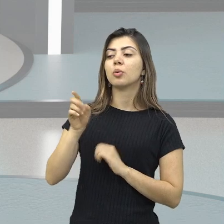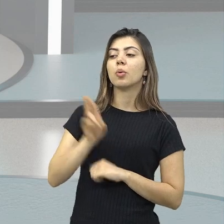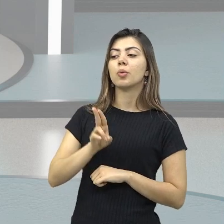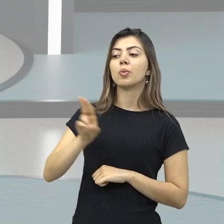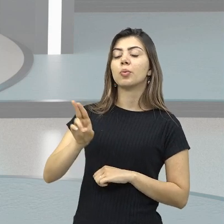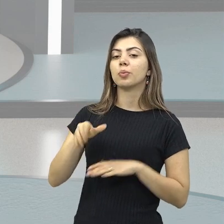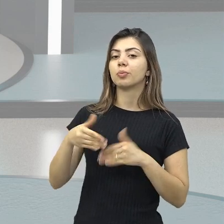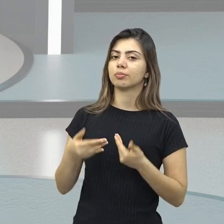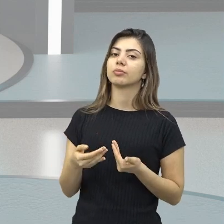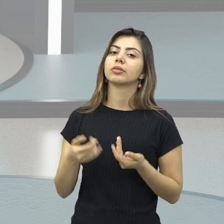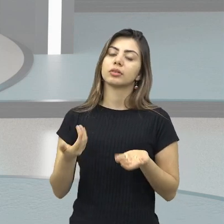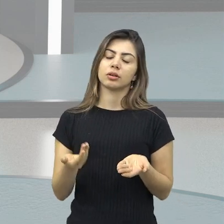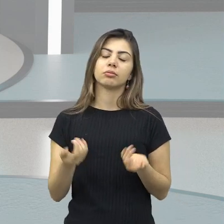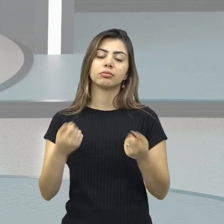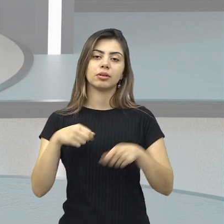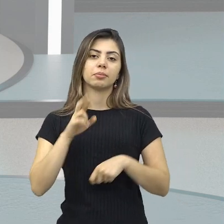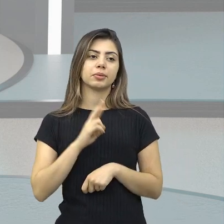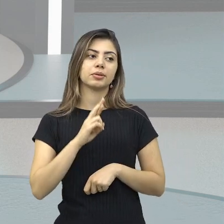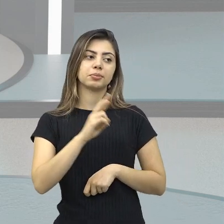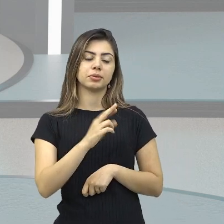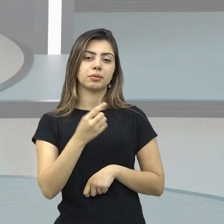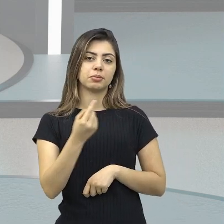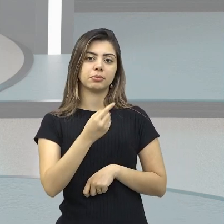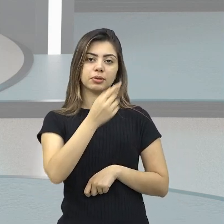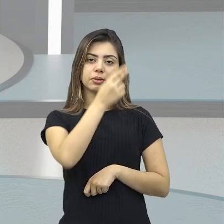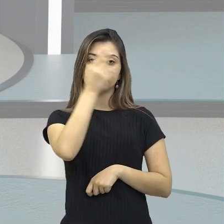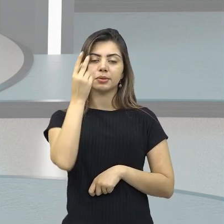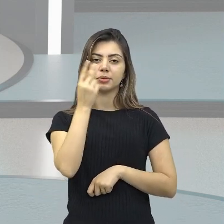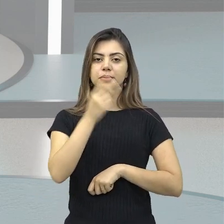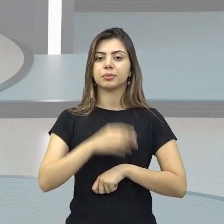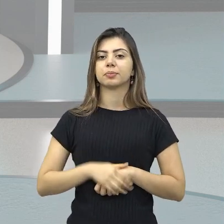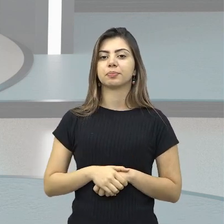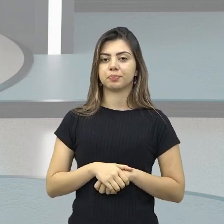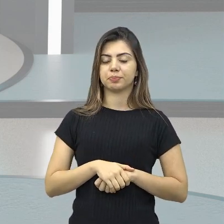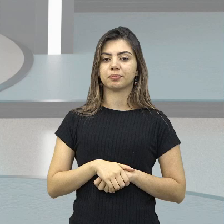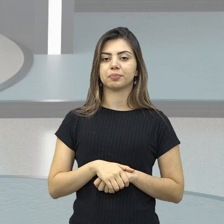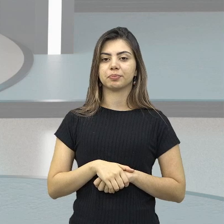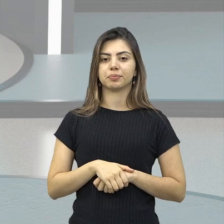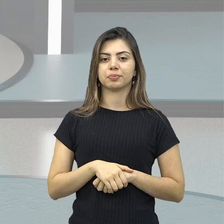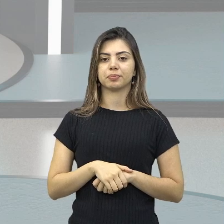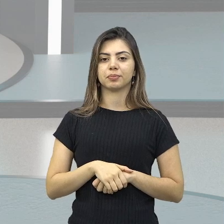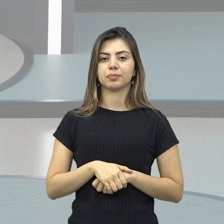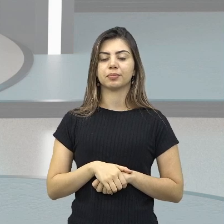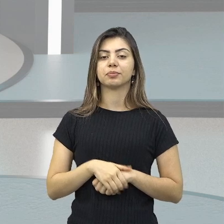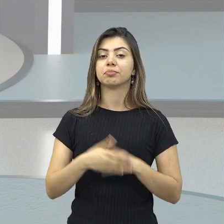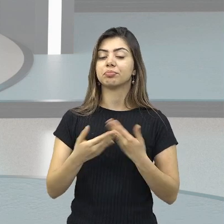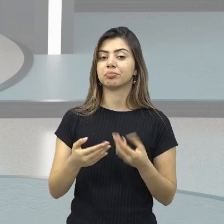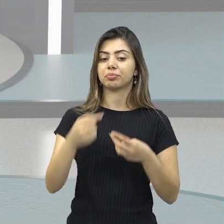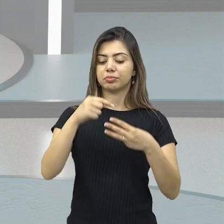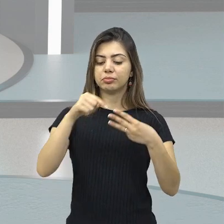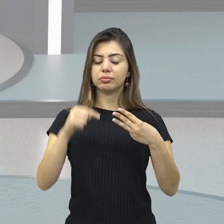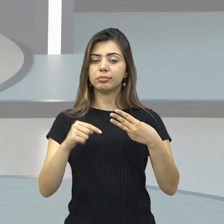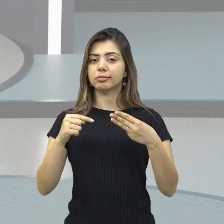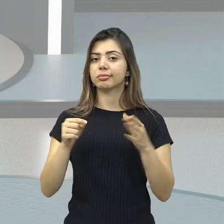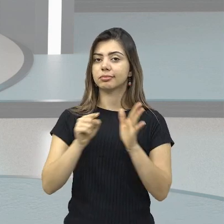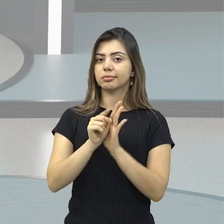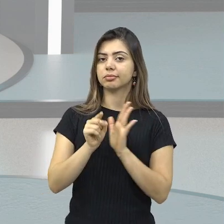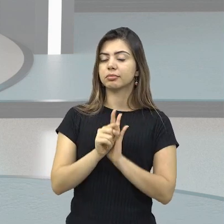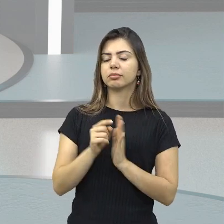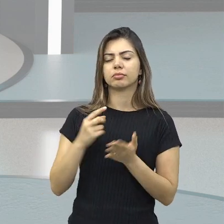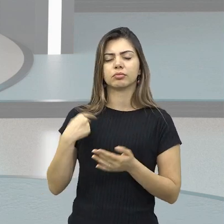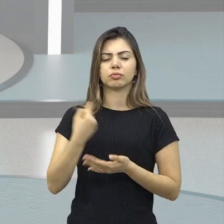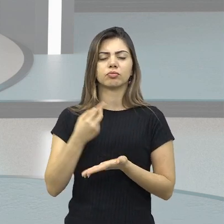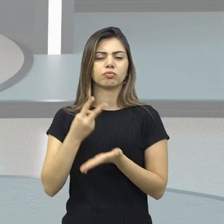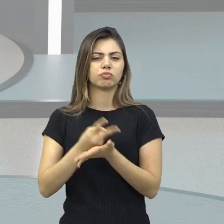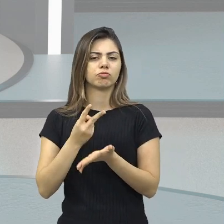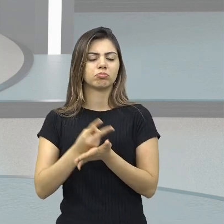vão responder também em primeira pessoa. My name is, meu nome é fulano de tal. Essas perguntas, então, elas são sempre utilizadas quando o